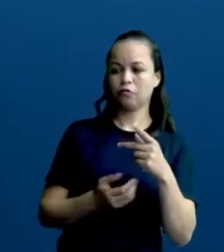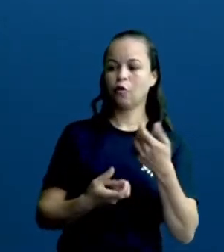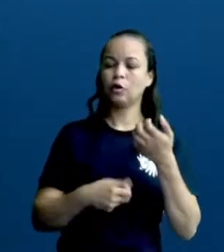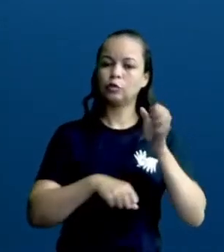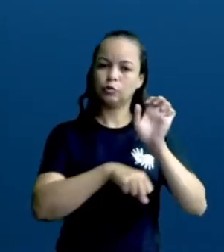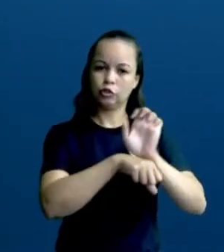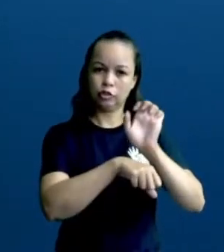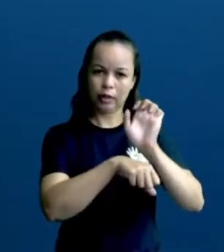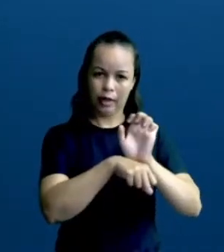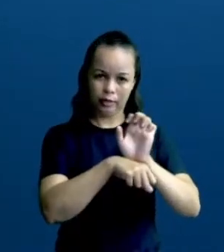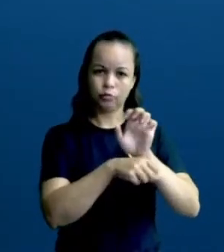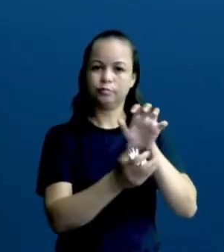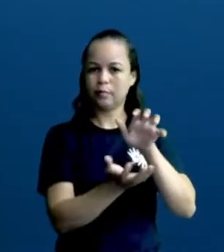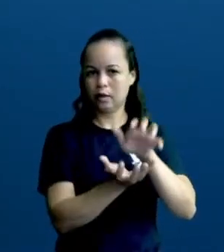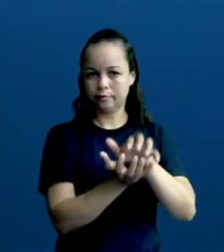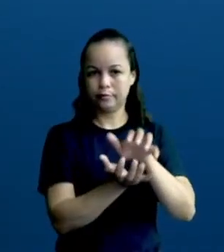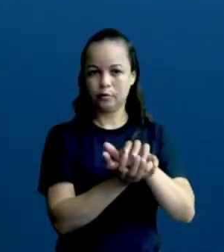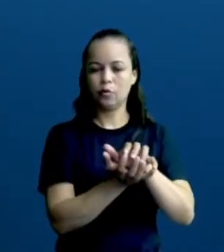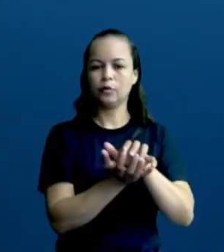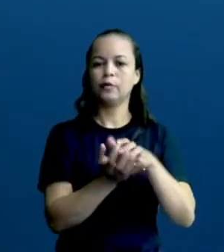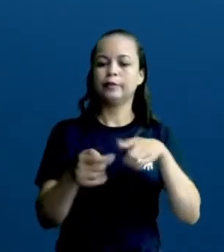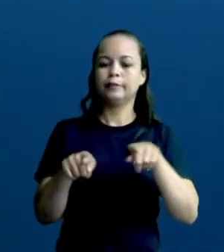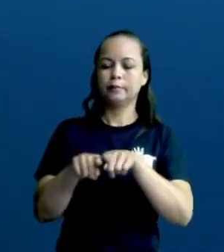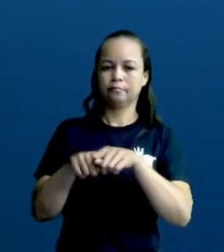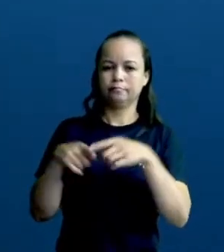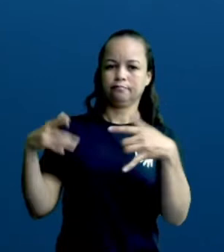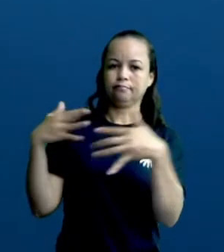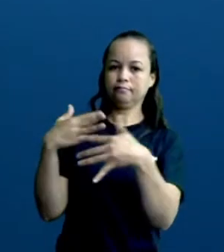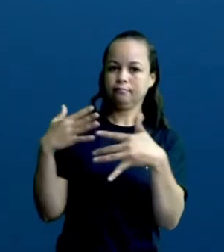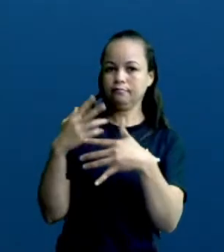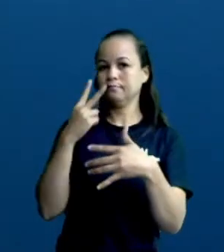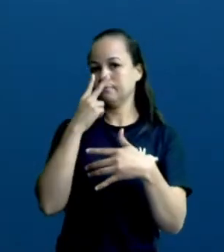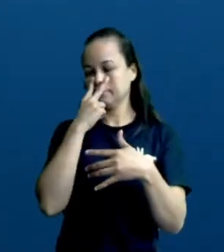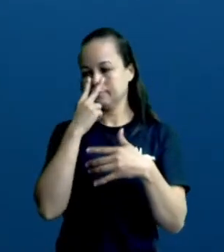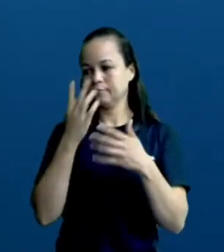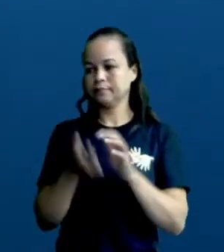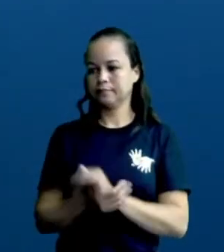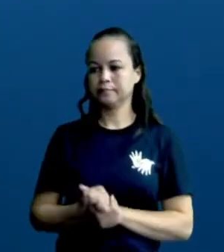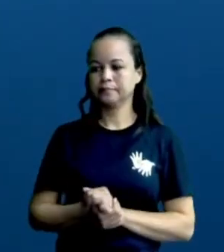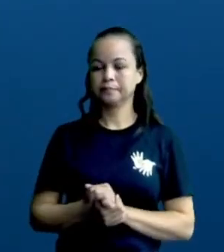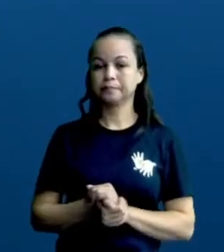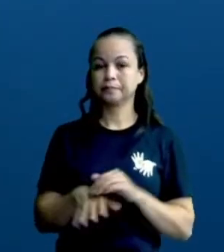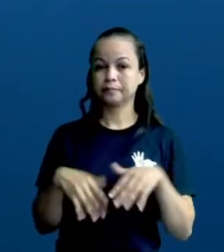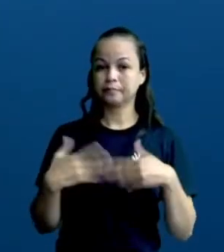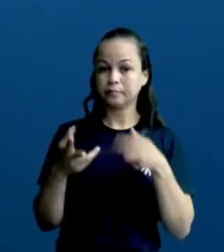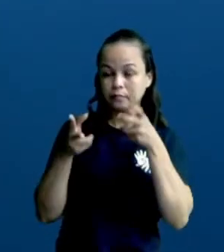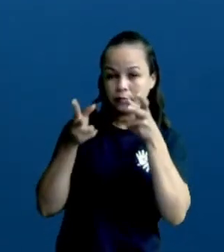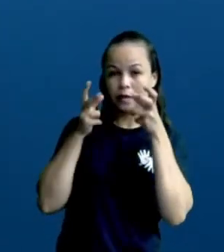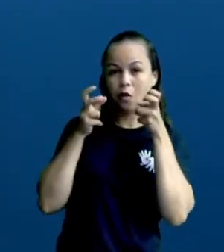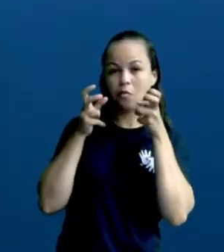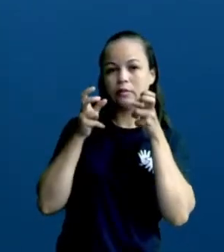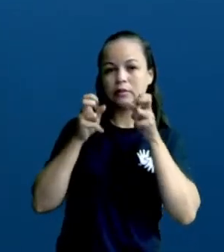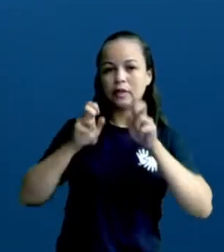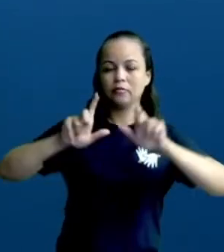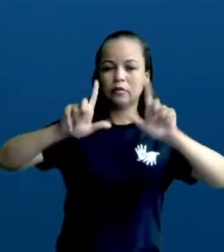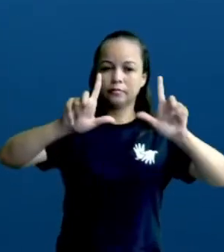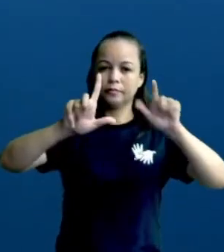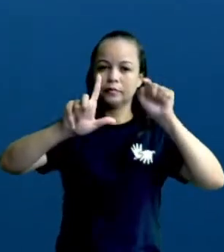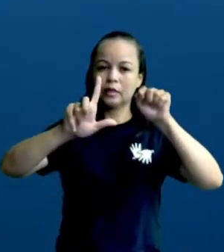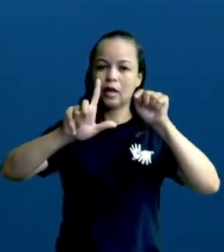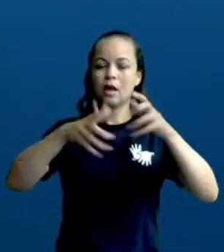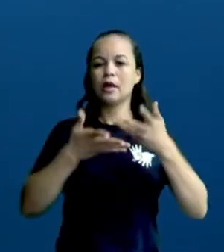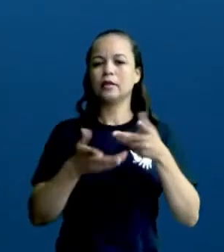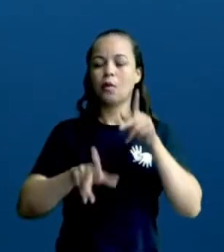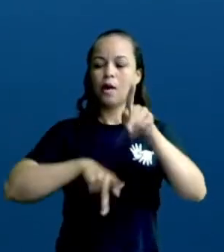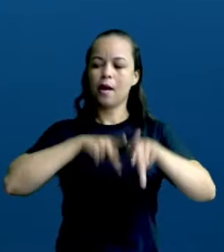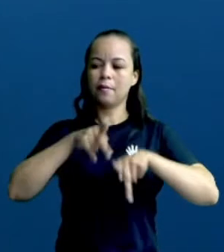estado de Pernambuco e da cidade. Então, observe. Então, a